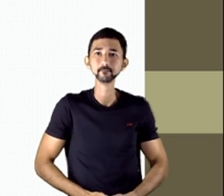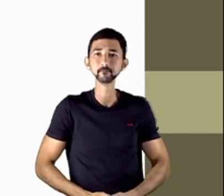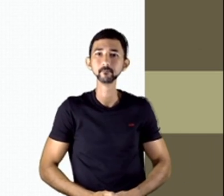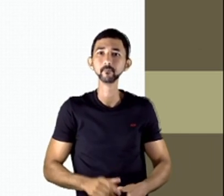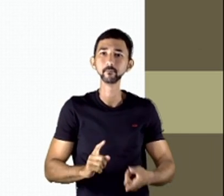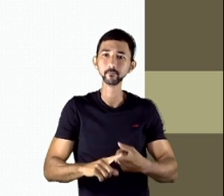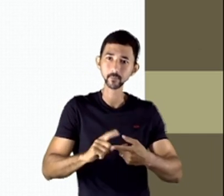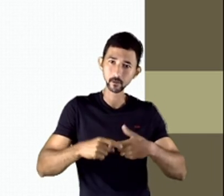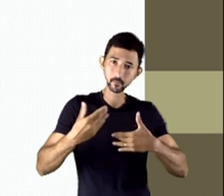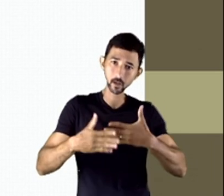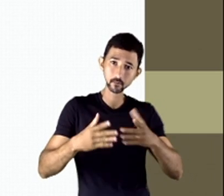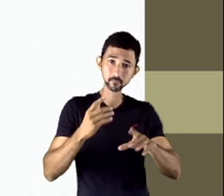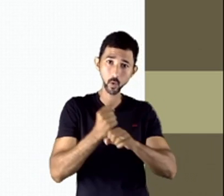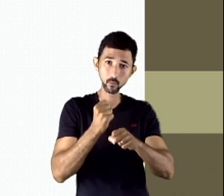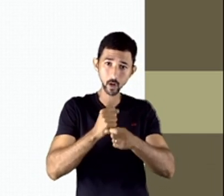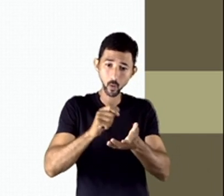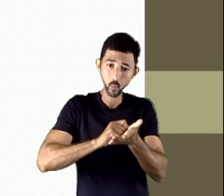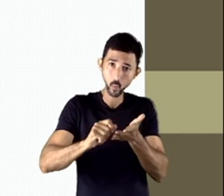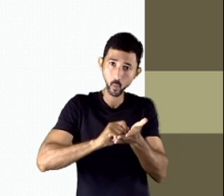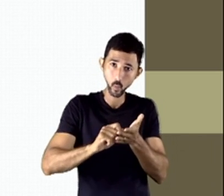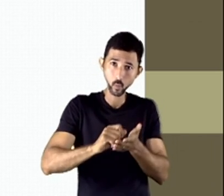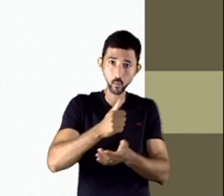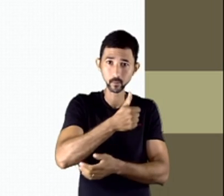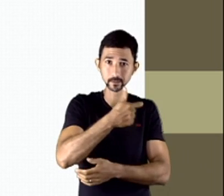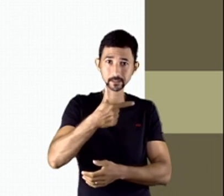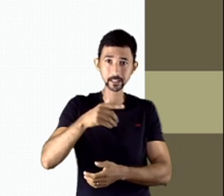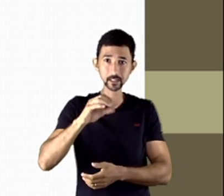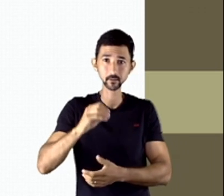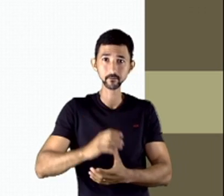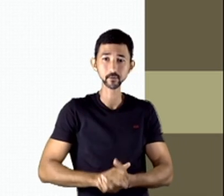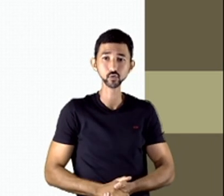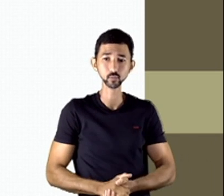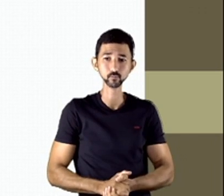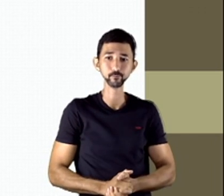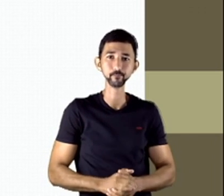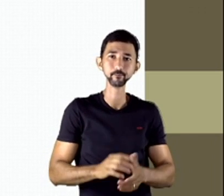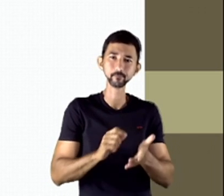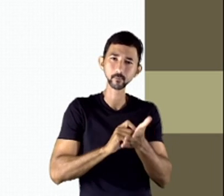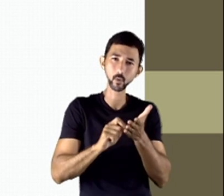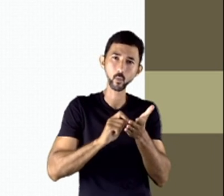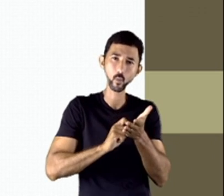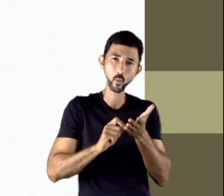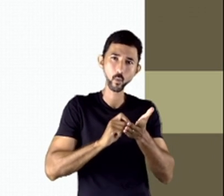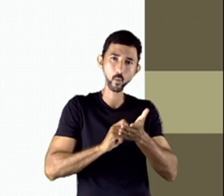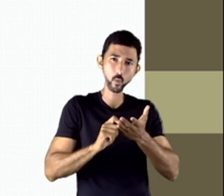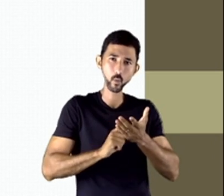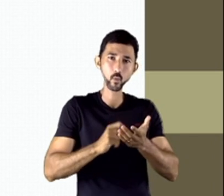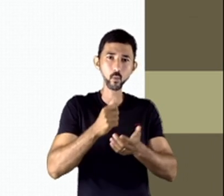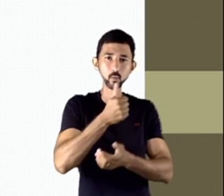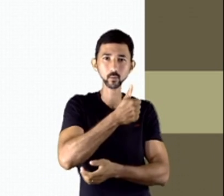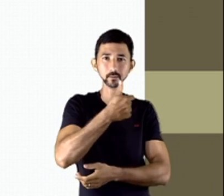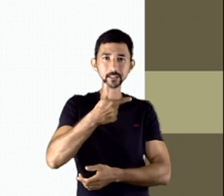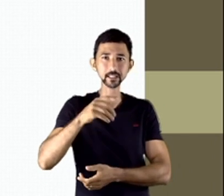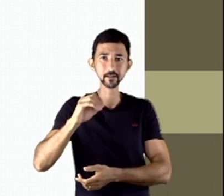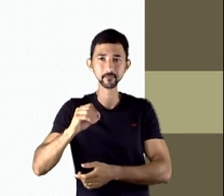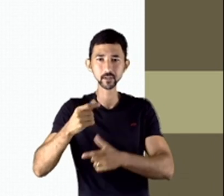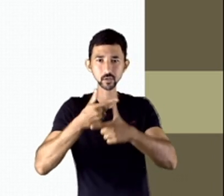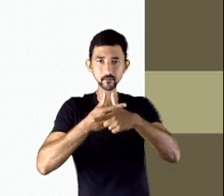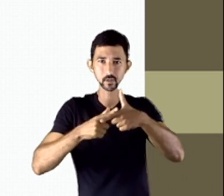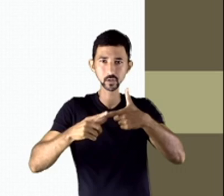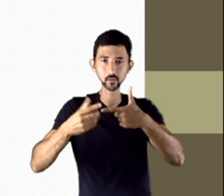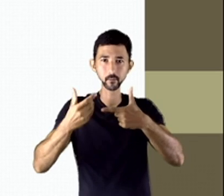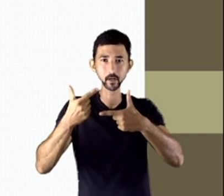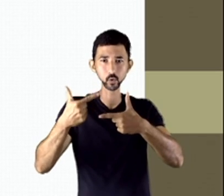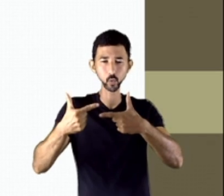método tradicional também. Pegar 120, fazer lá na mão, né? 120 dividido para 2,